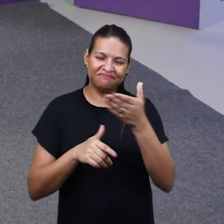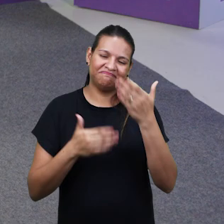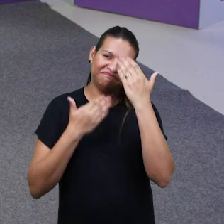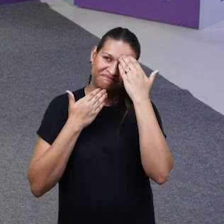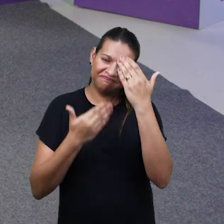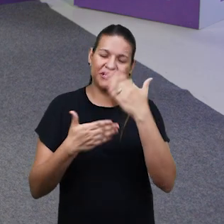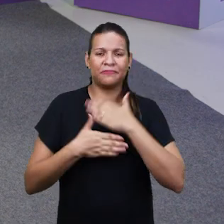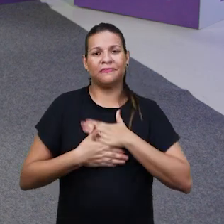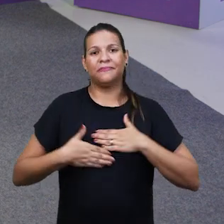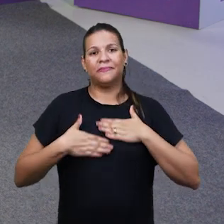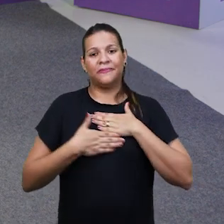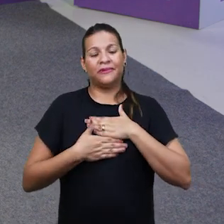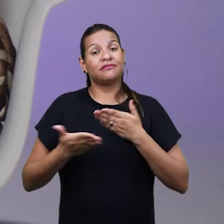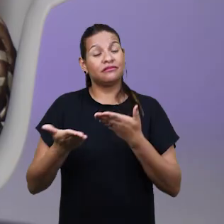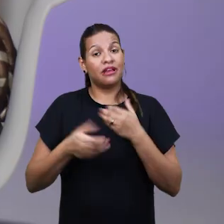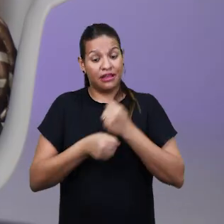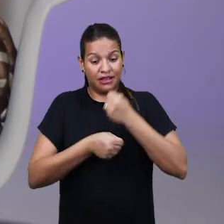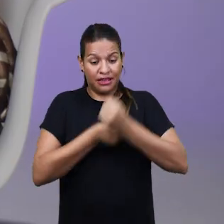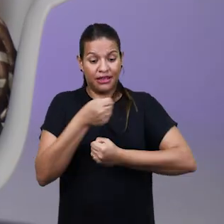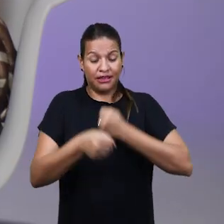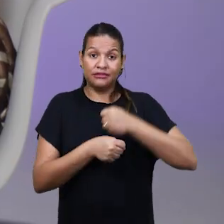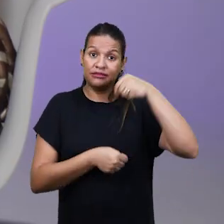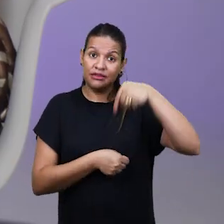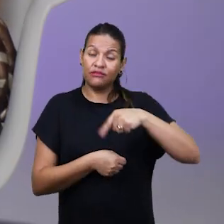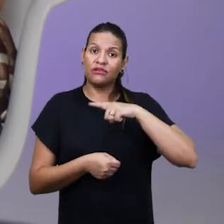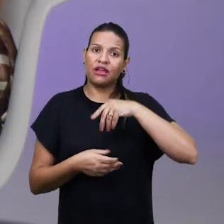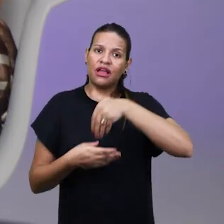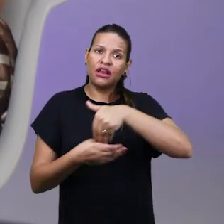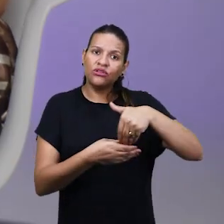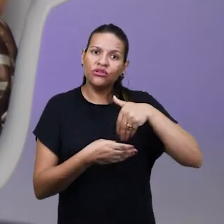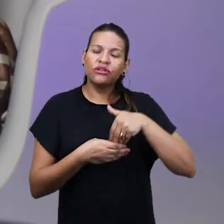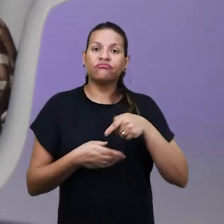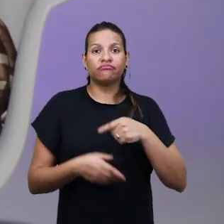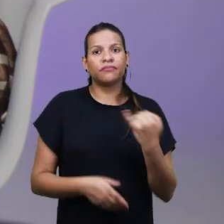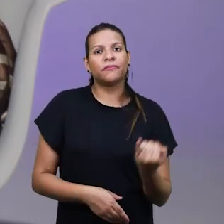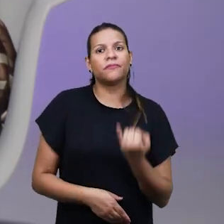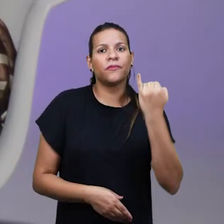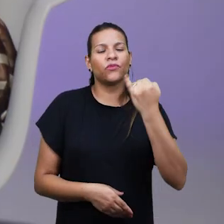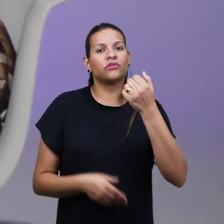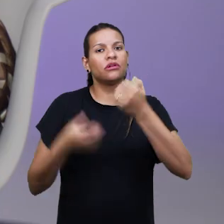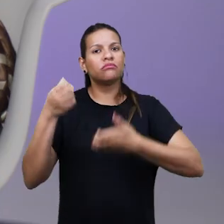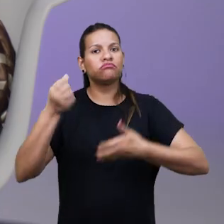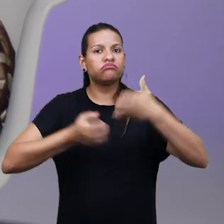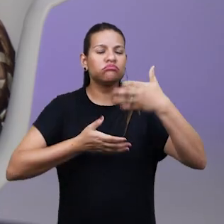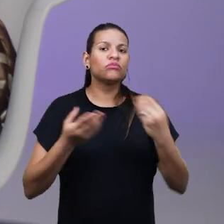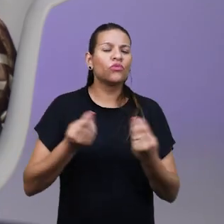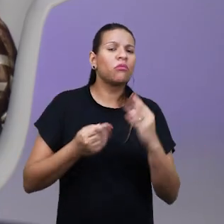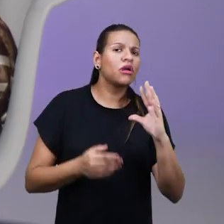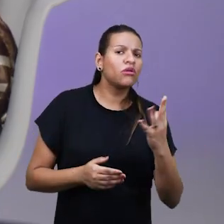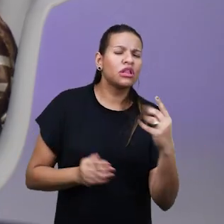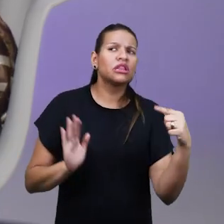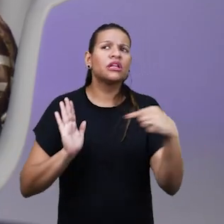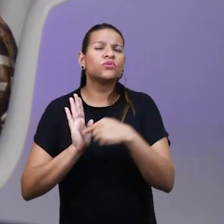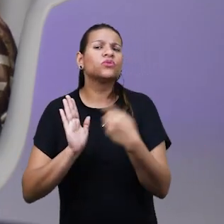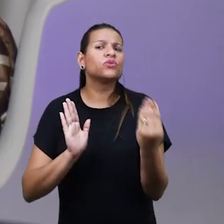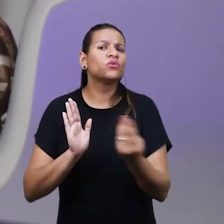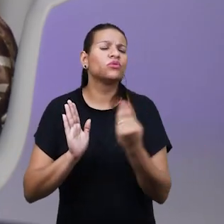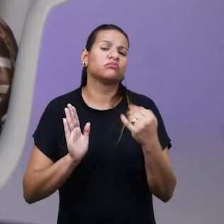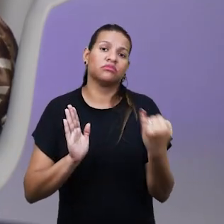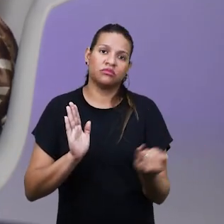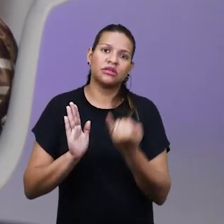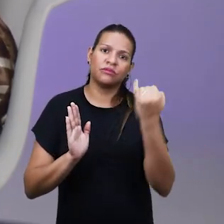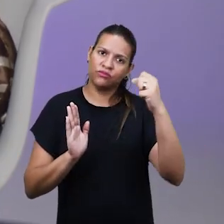agradecer muito a presença de vocês aqui. Foi um prazer recebê-los. Acho que em ano eleitoral é super importante a gente estar falando sobre isso, né?